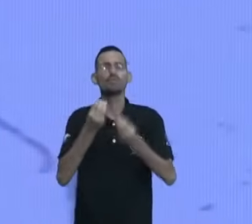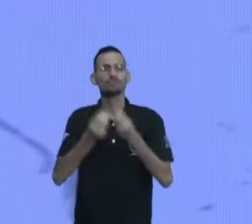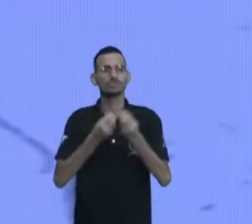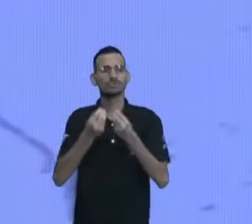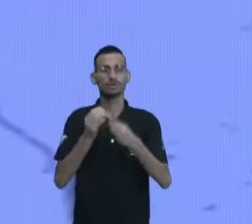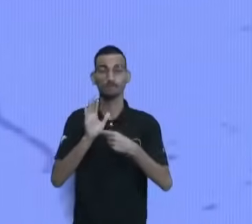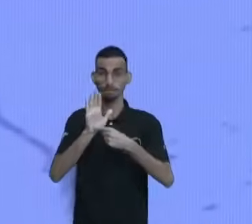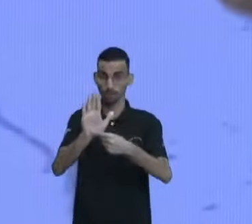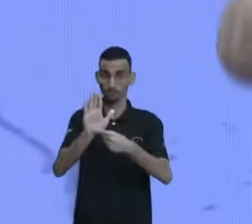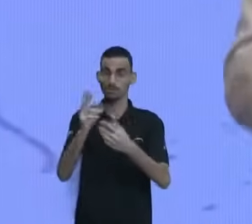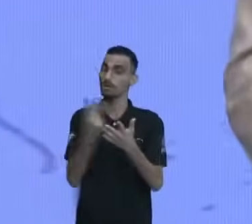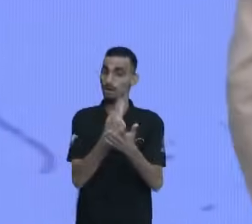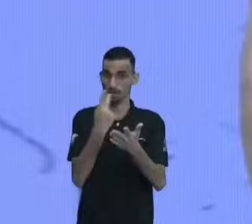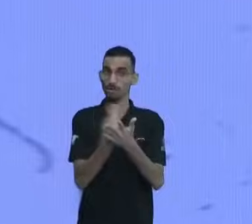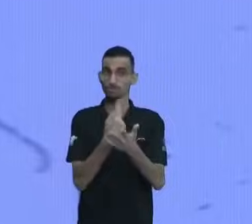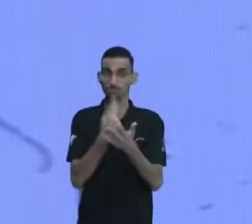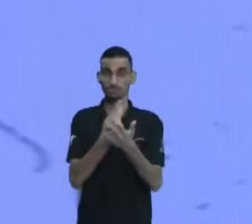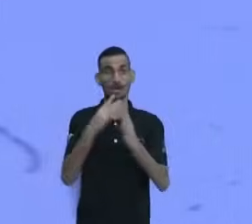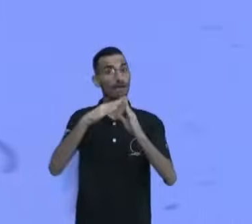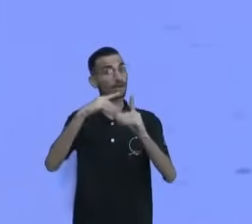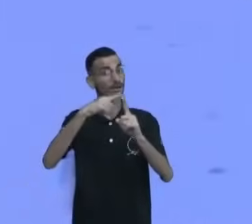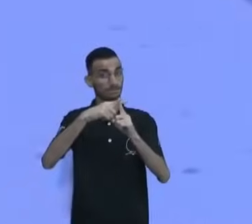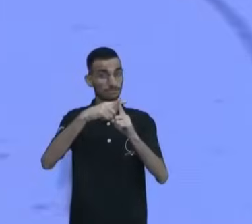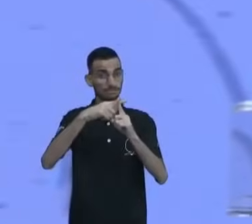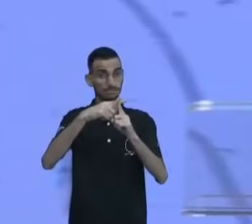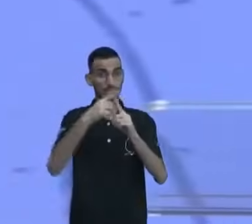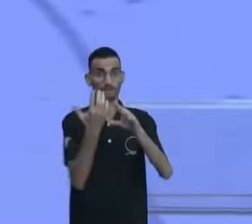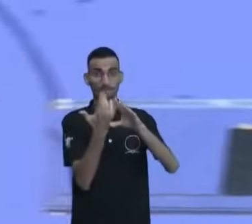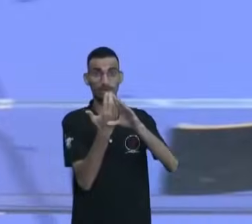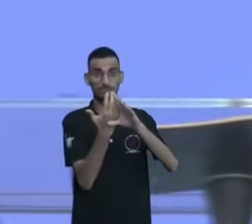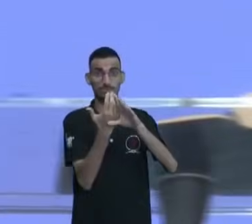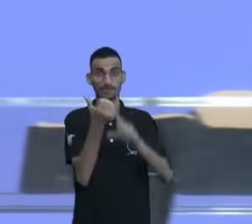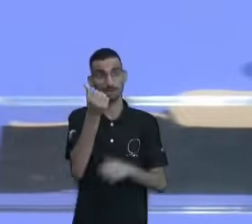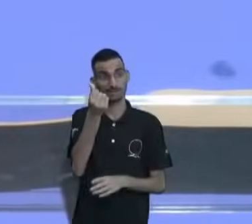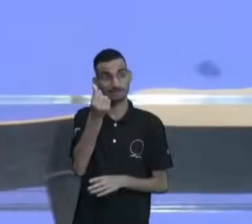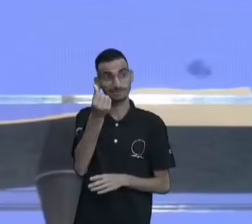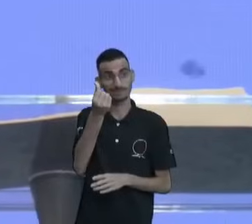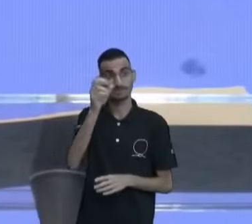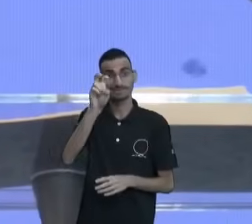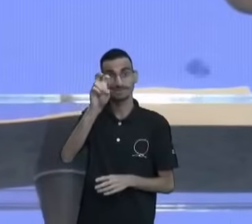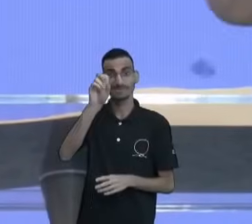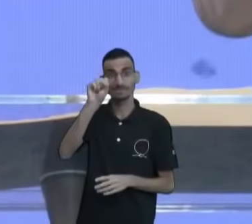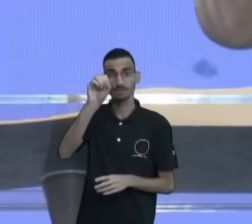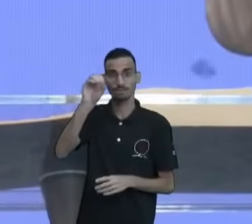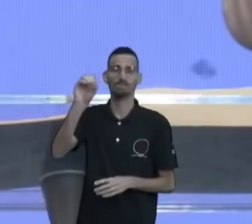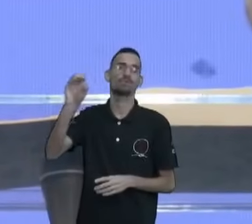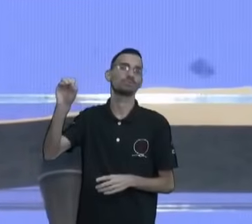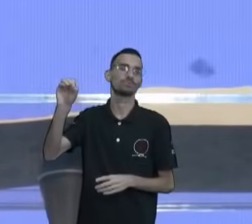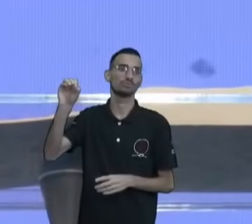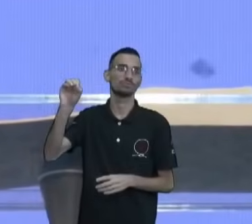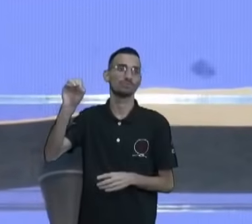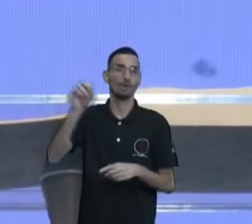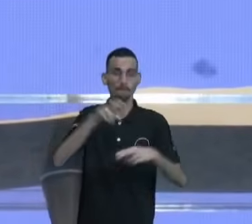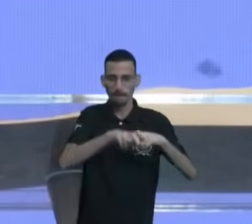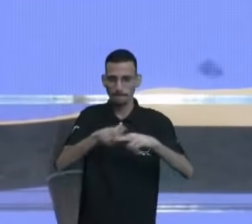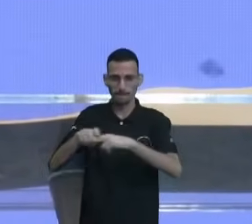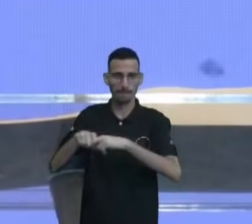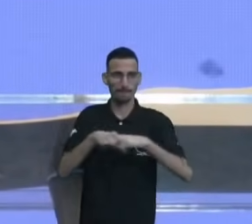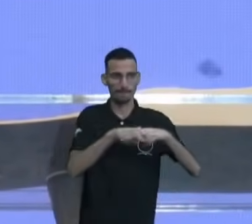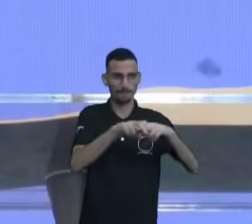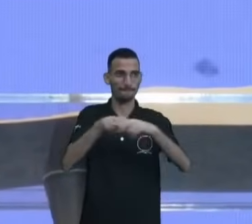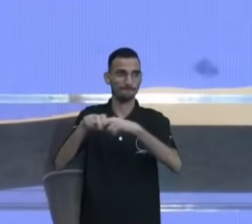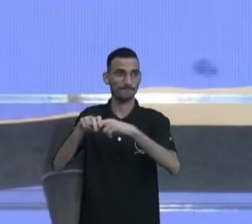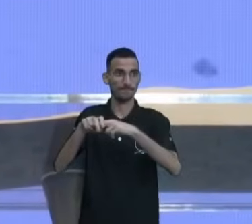templo aqui 6580 lugares ar condicionado central 40% da renda da